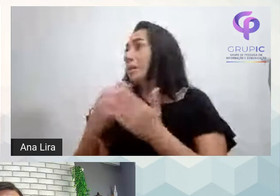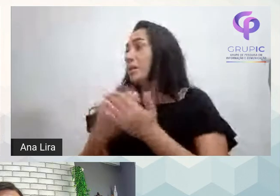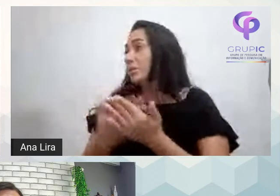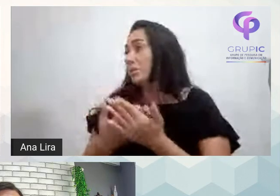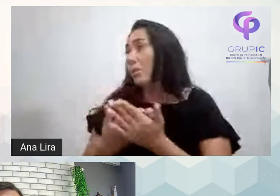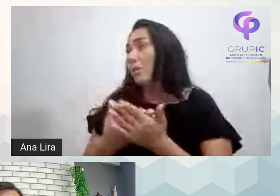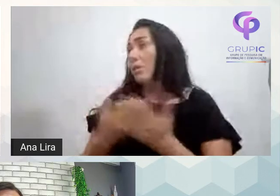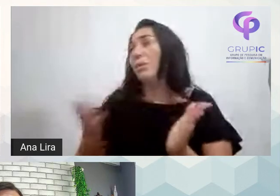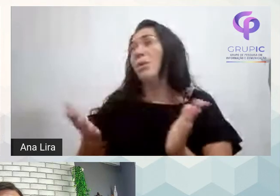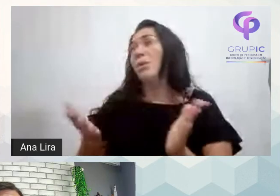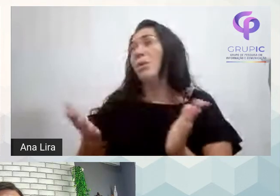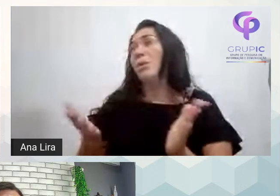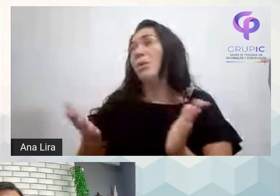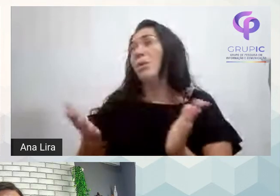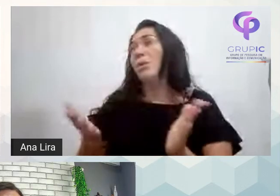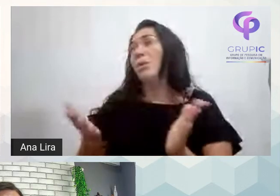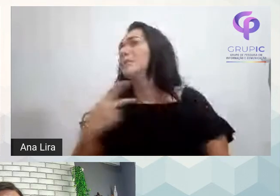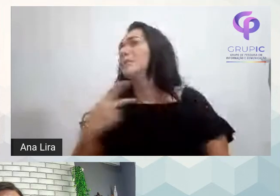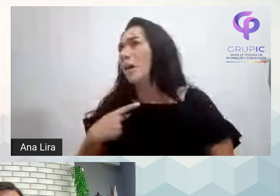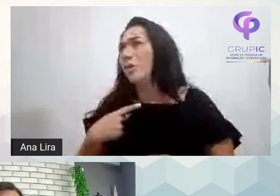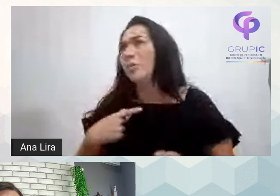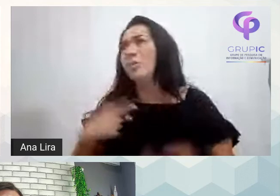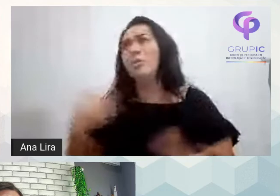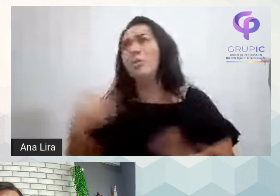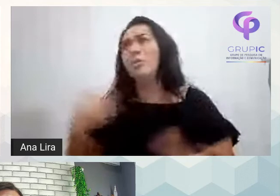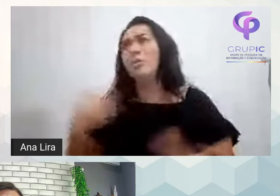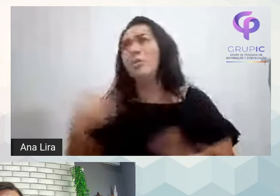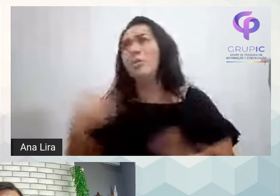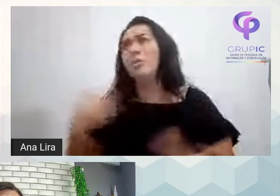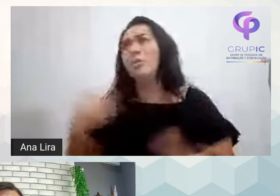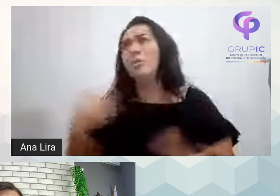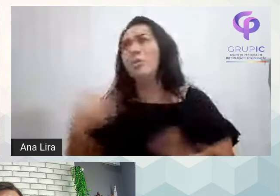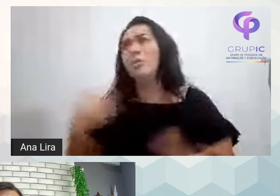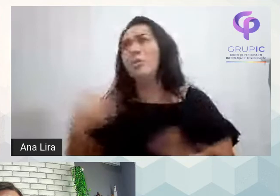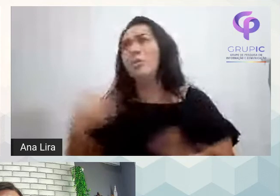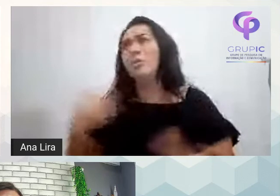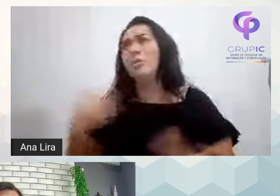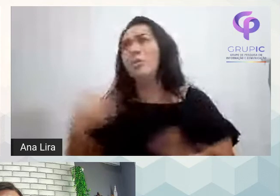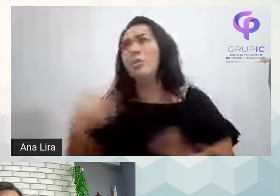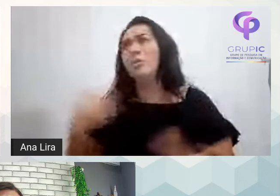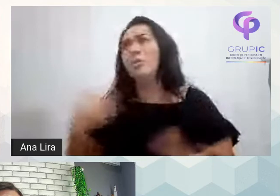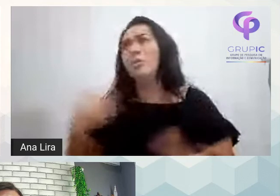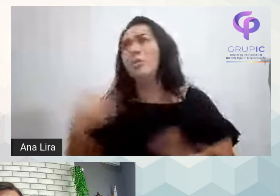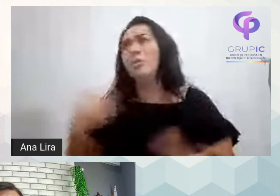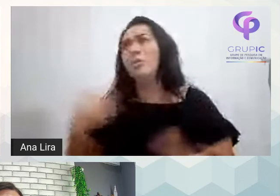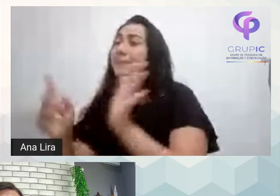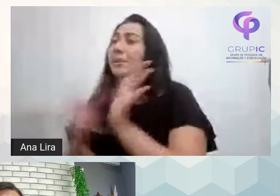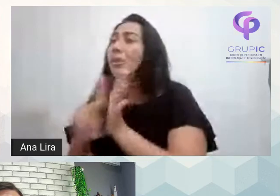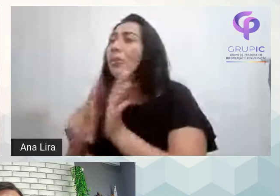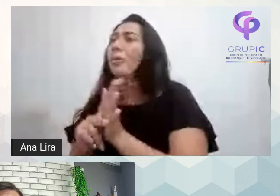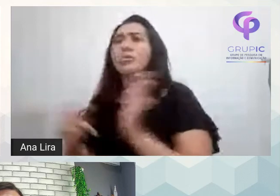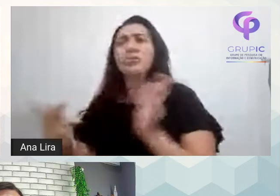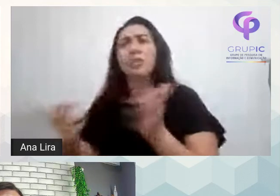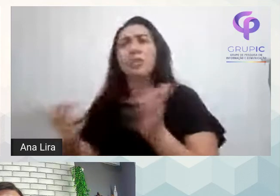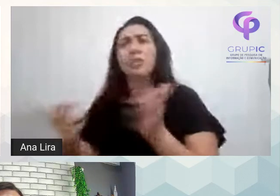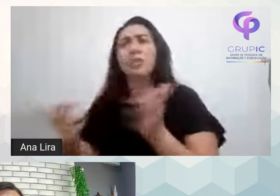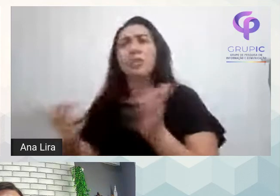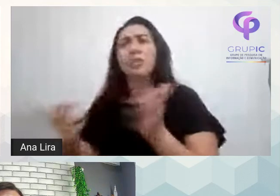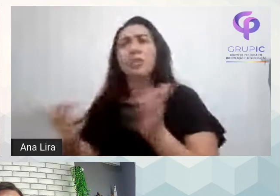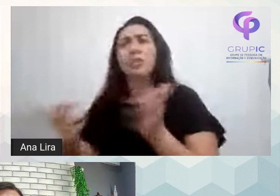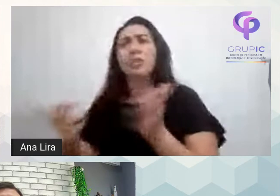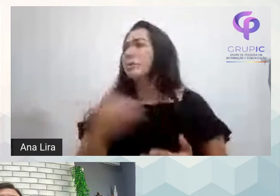aí, quando você for apresentar esse projeto lá na sua justificativa, seria interessante você já colocar,